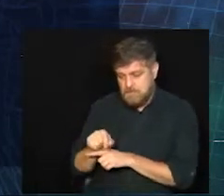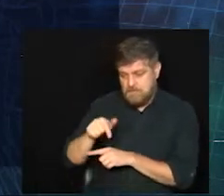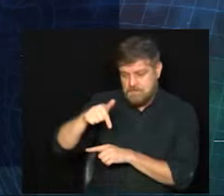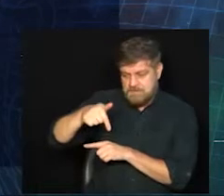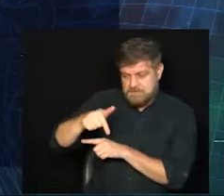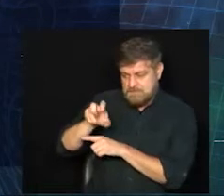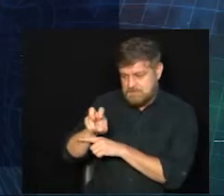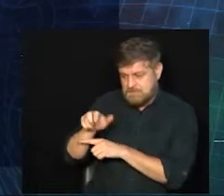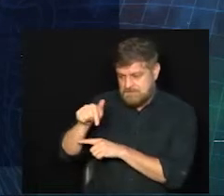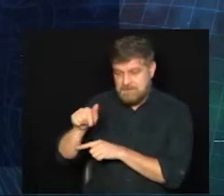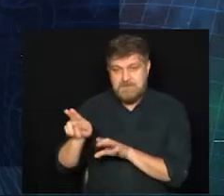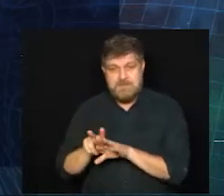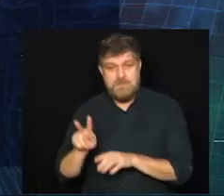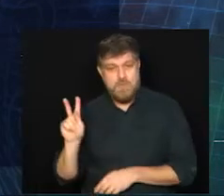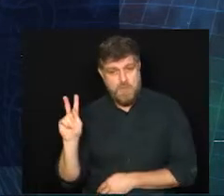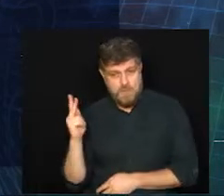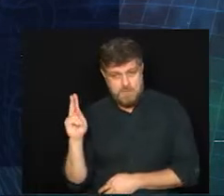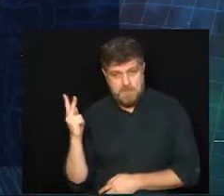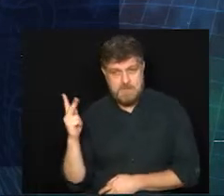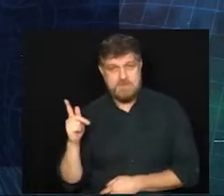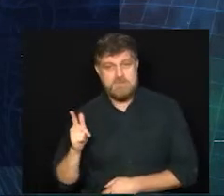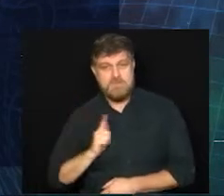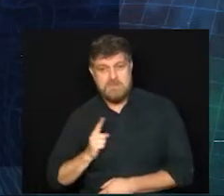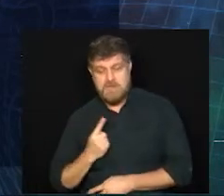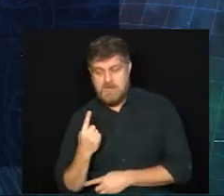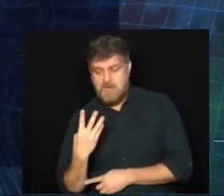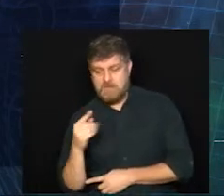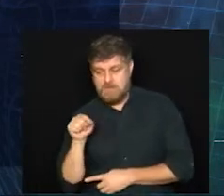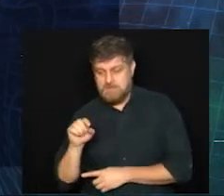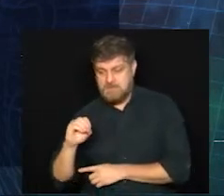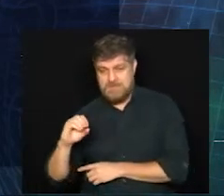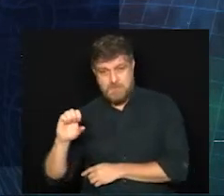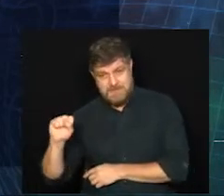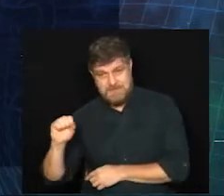15.757. Hortolândia, 14.080. Paulínia,